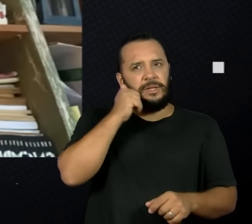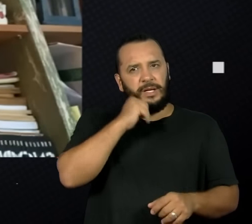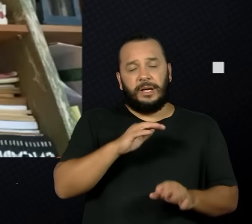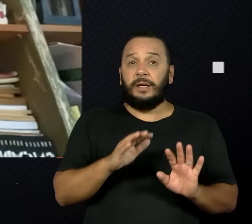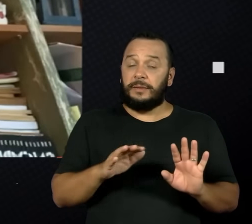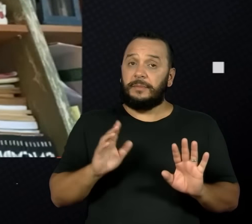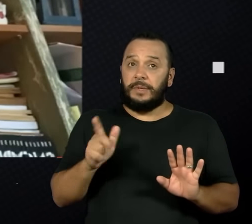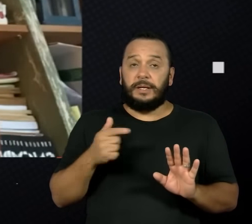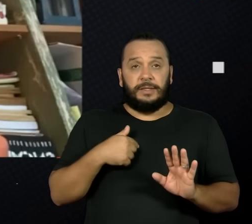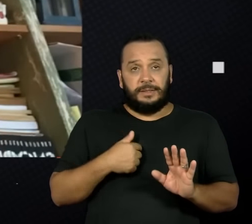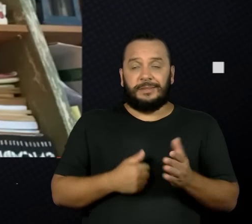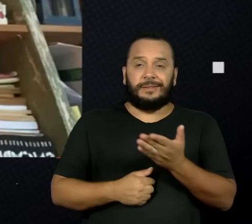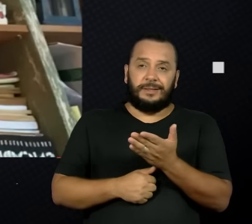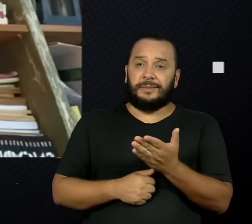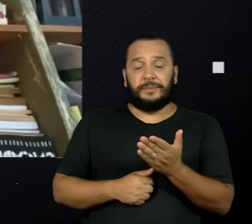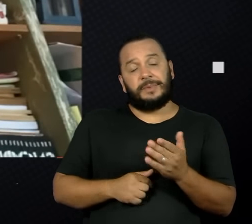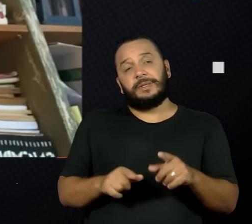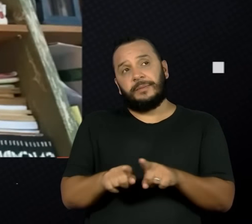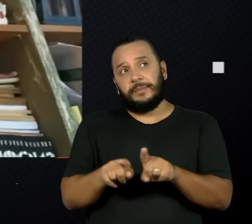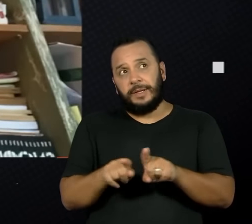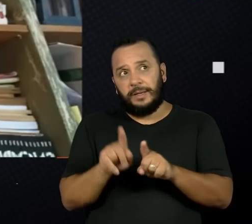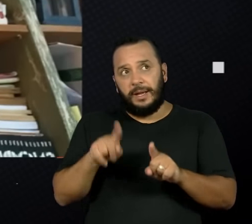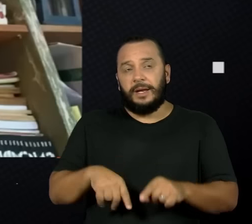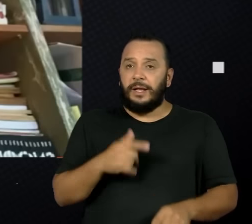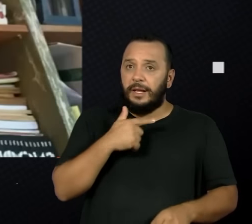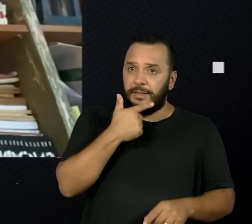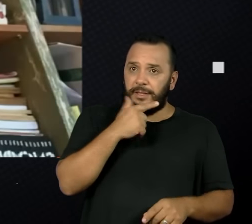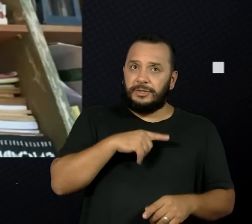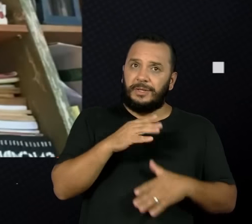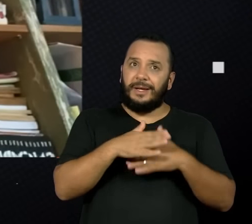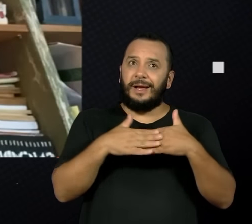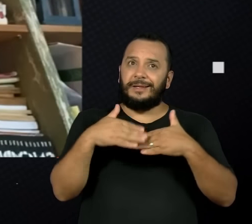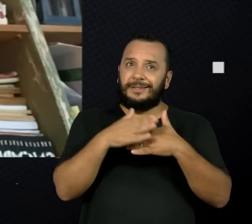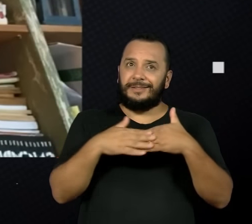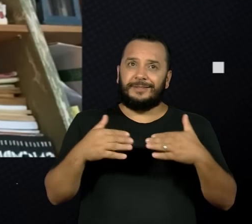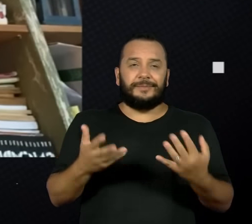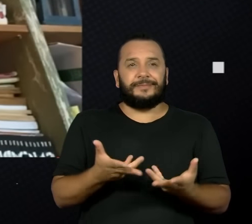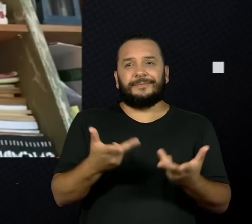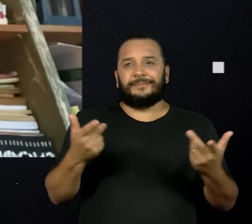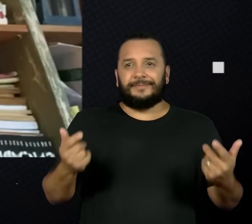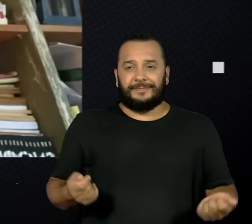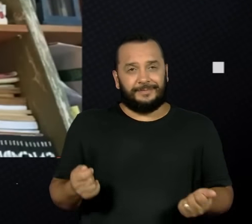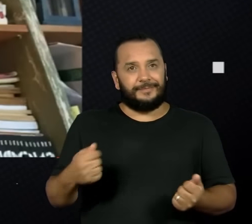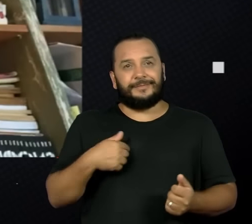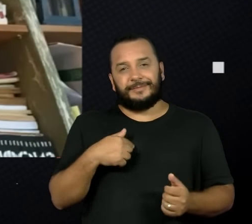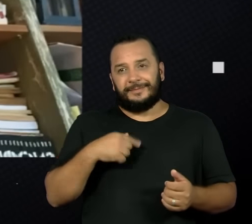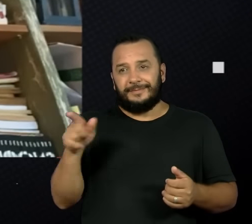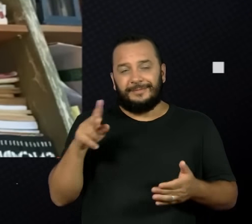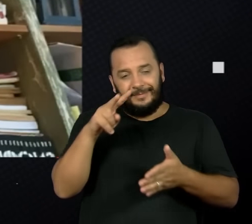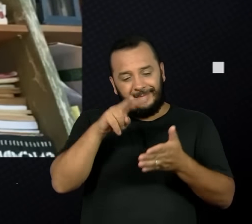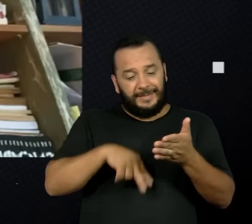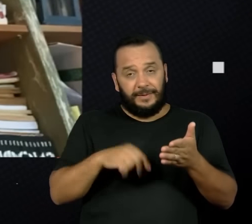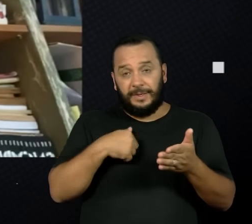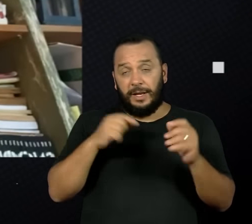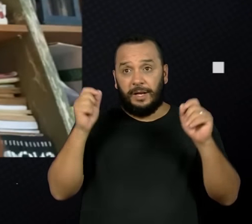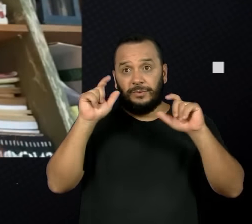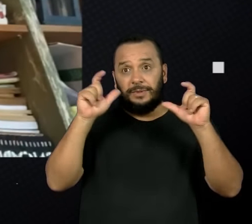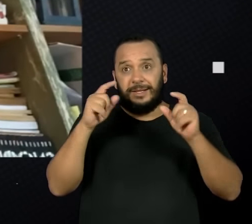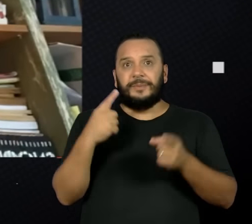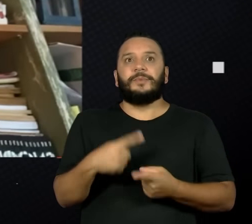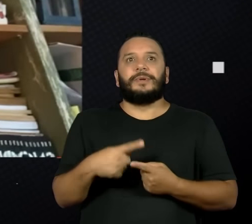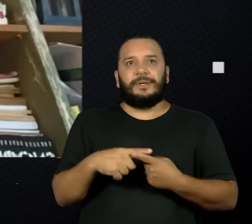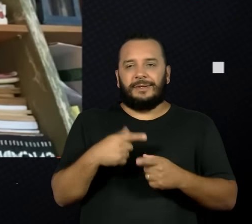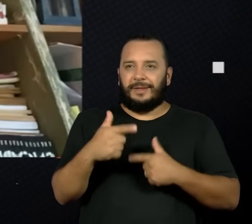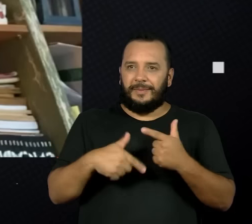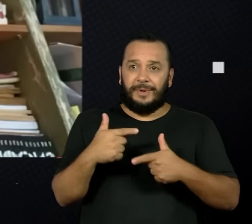engraçado que tinha um Carisma incrível e o Fábio quando lei o roteiro eu acho que ele ficou um pouco assustado porque ele vinha na sua carreira né